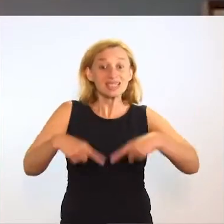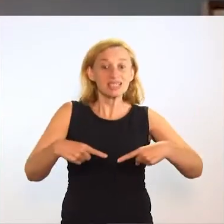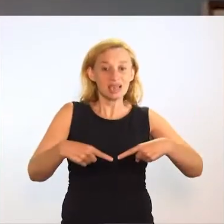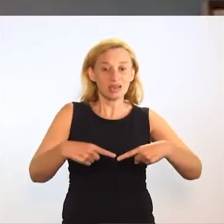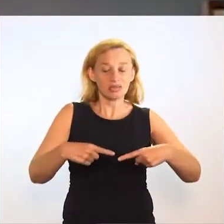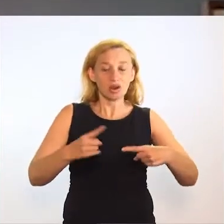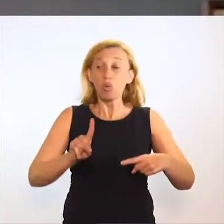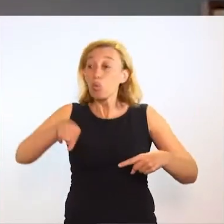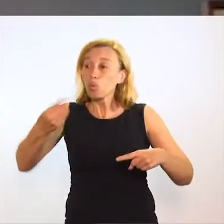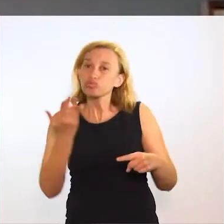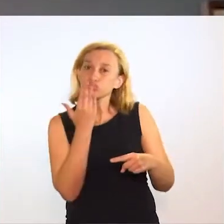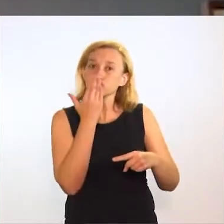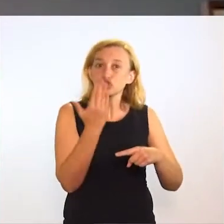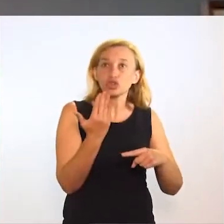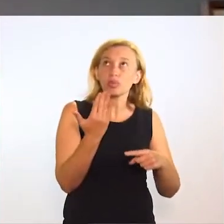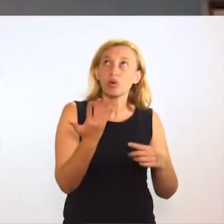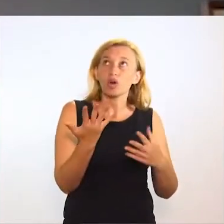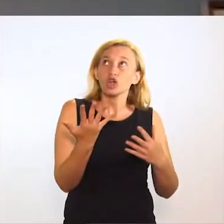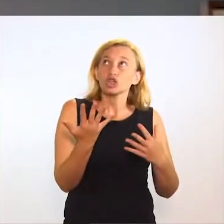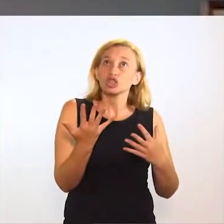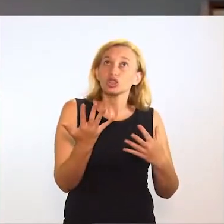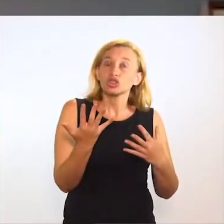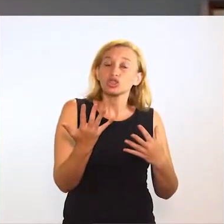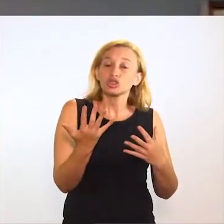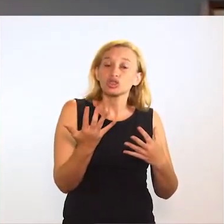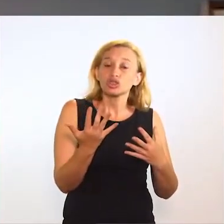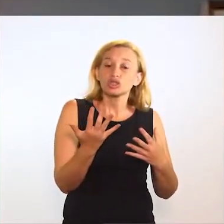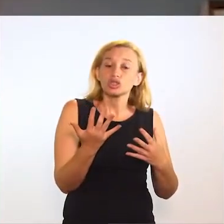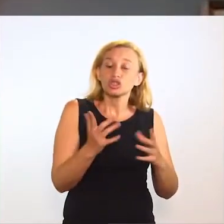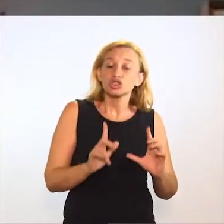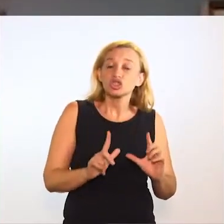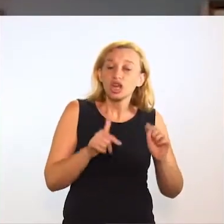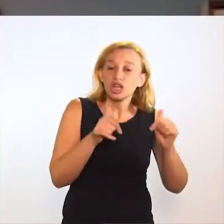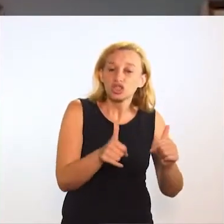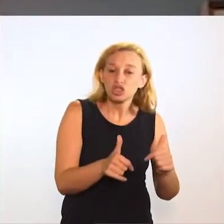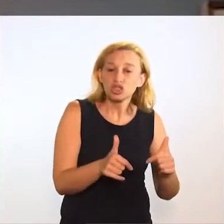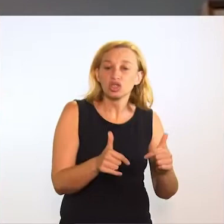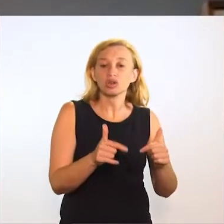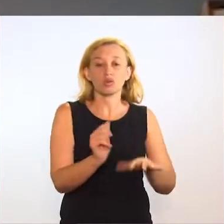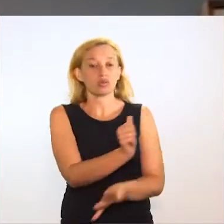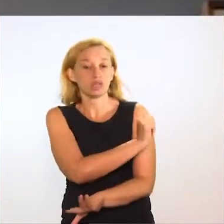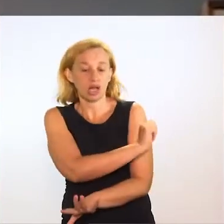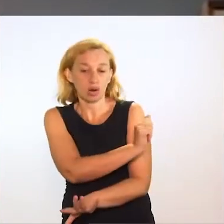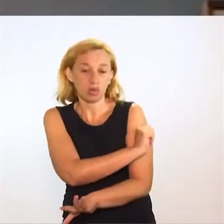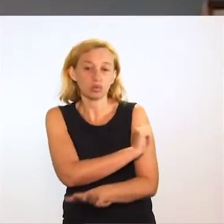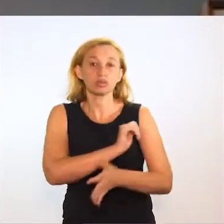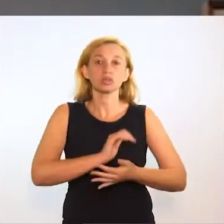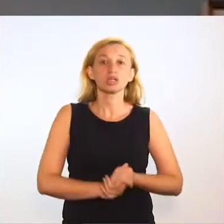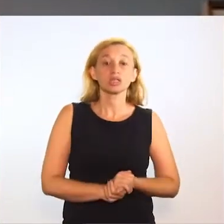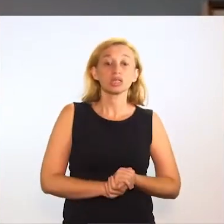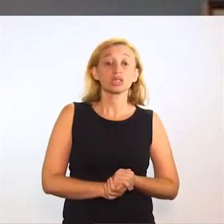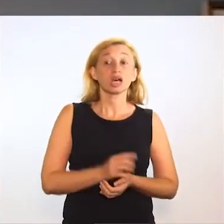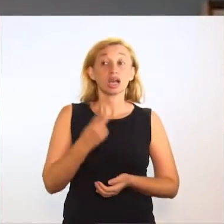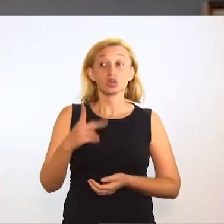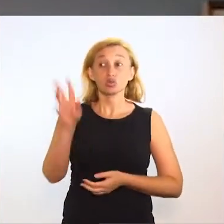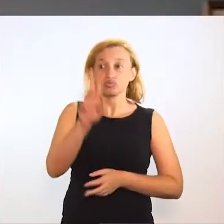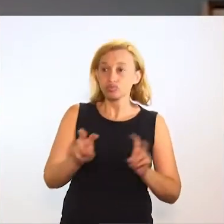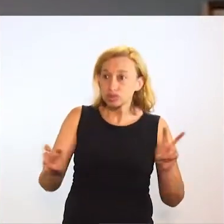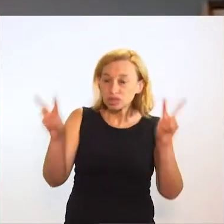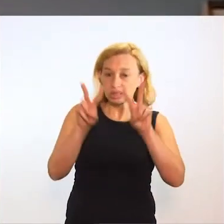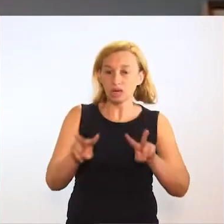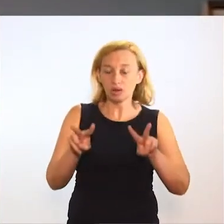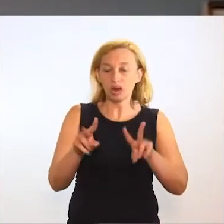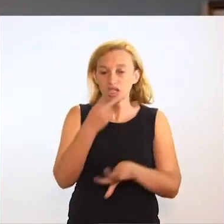elas desafiavam a um outro tipo de formato, né? De lidar com os alunos, etc. Na